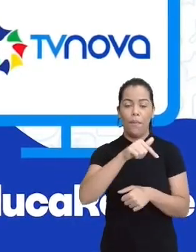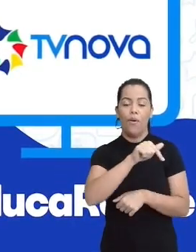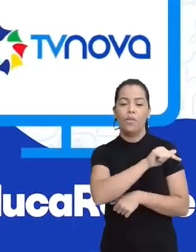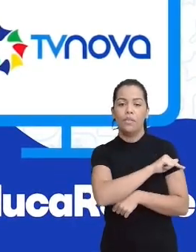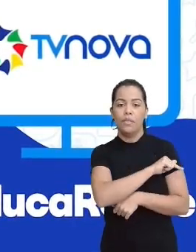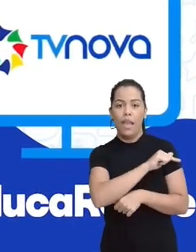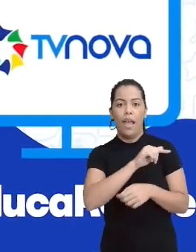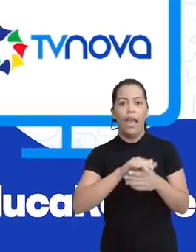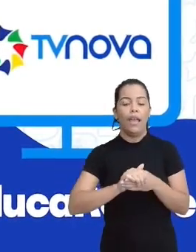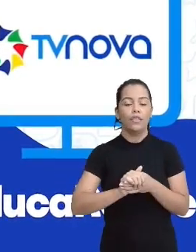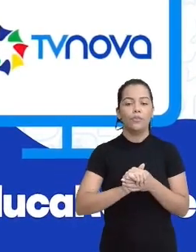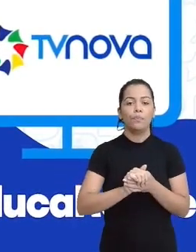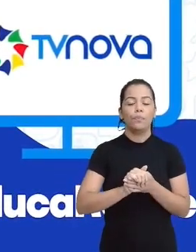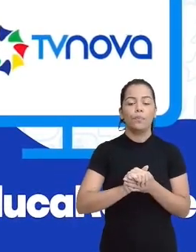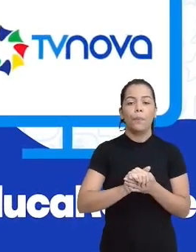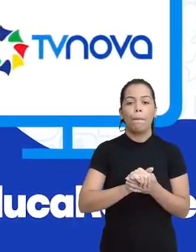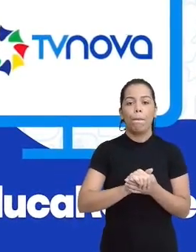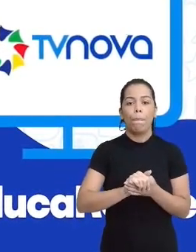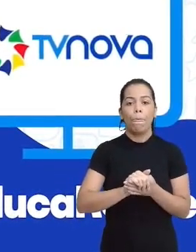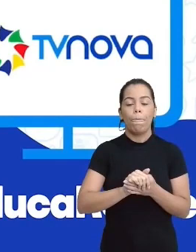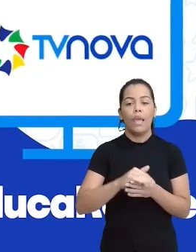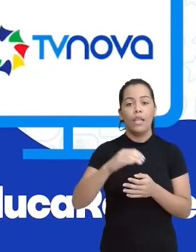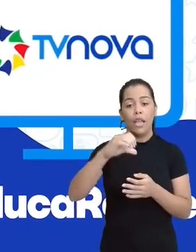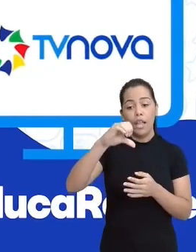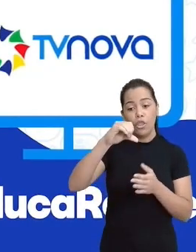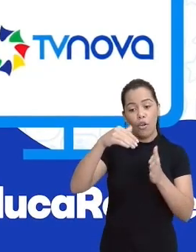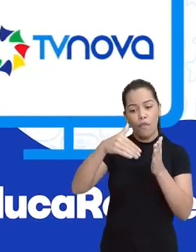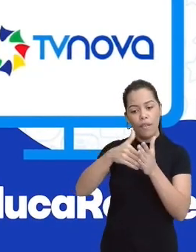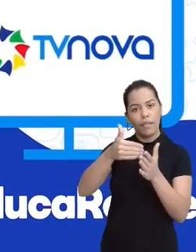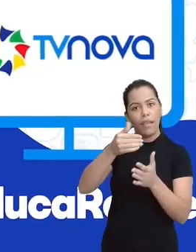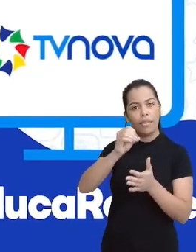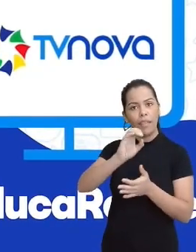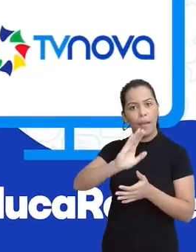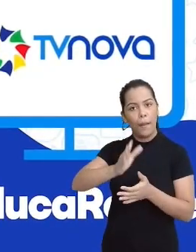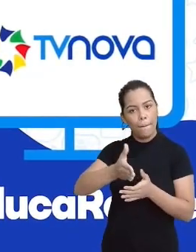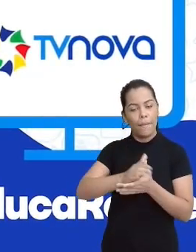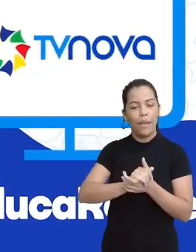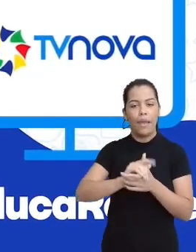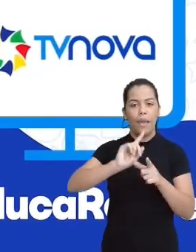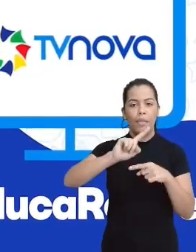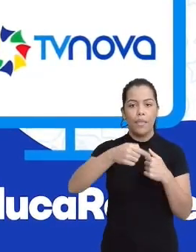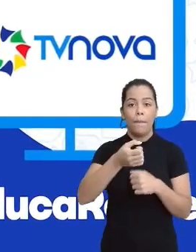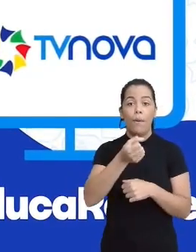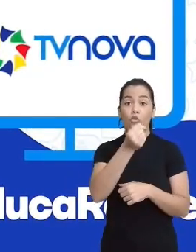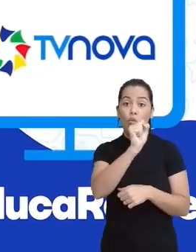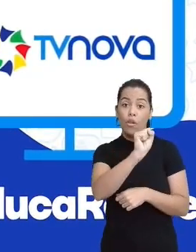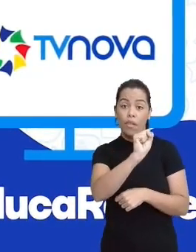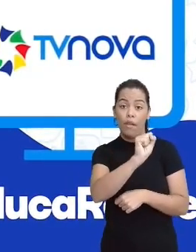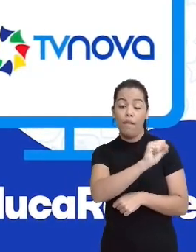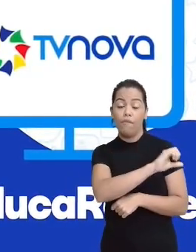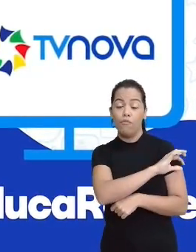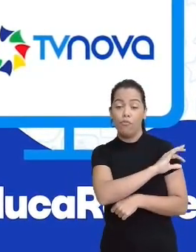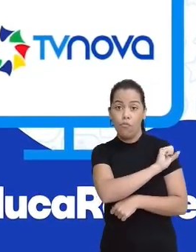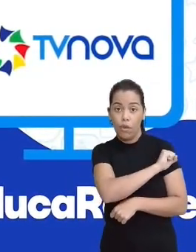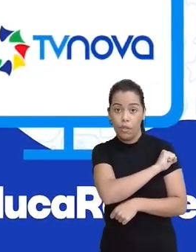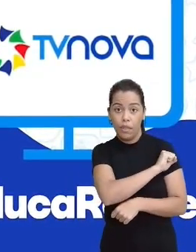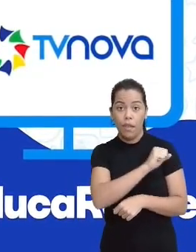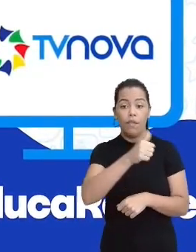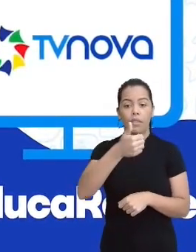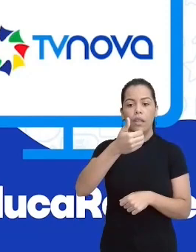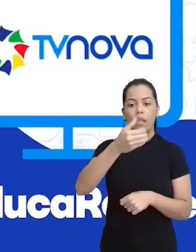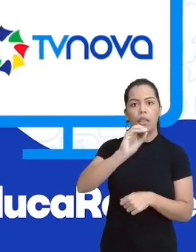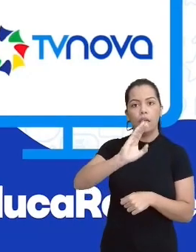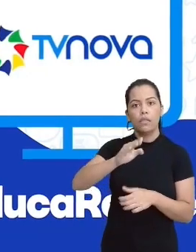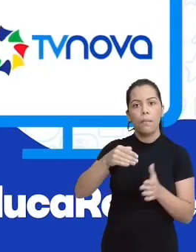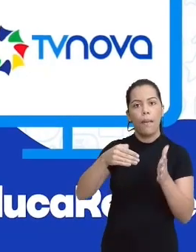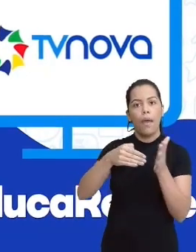finais, das 9 horas às 10h30 da manhã. E do 8º ano do ensino fundamental, anos finais, das 10h30 ao